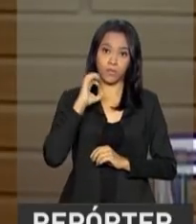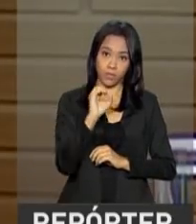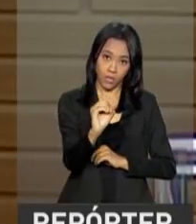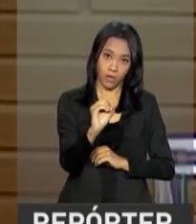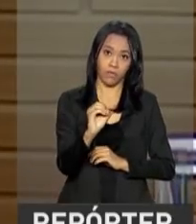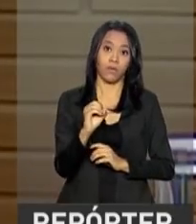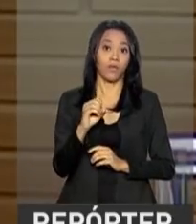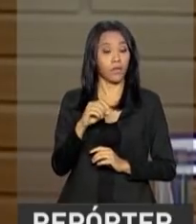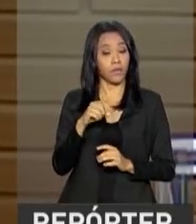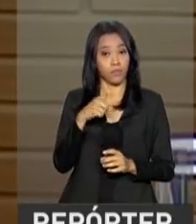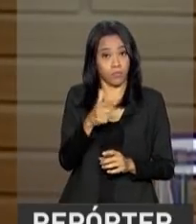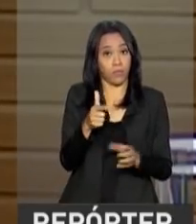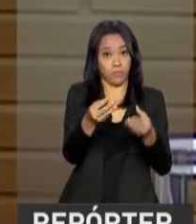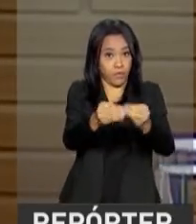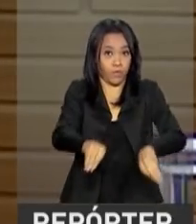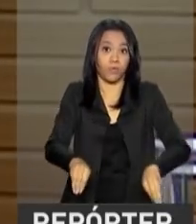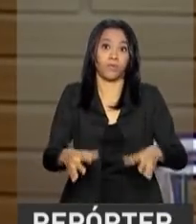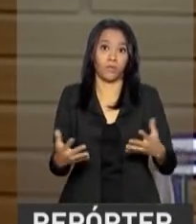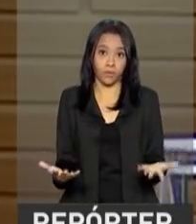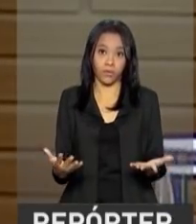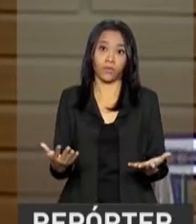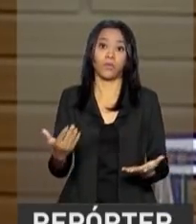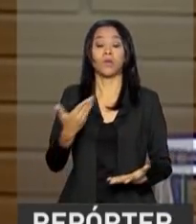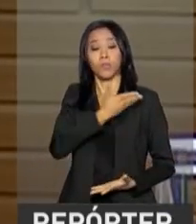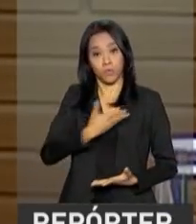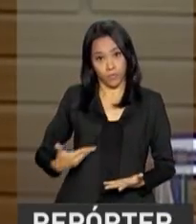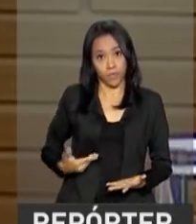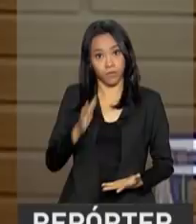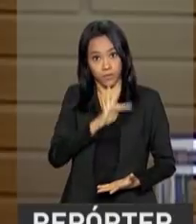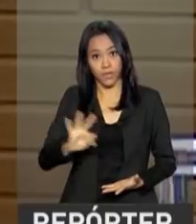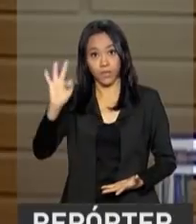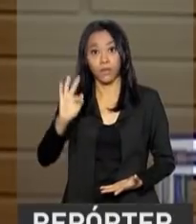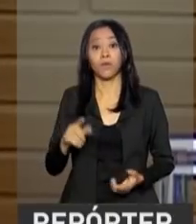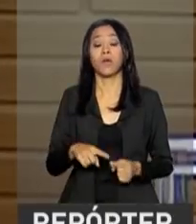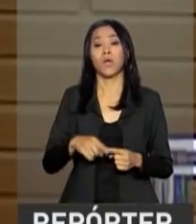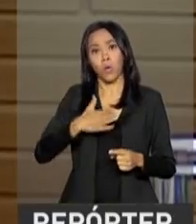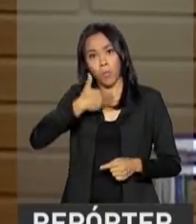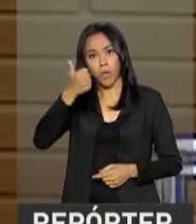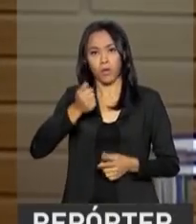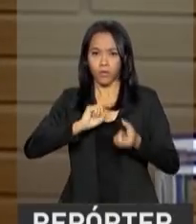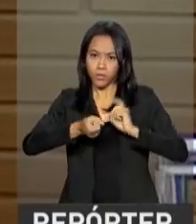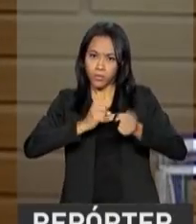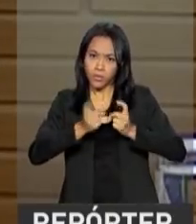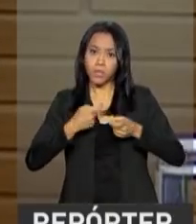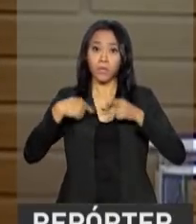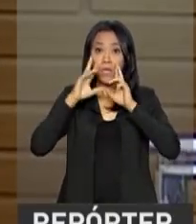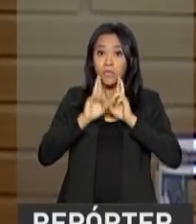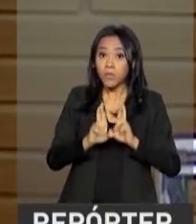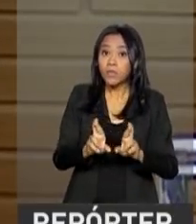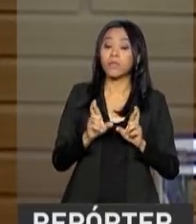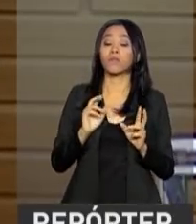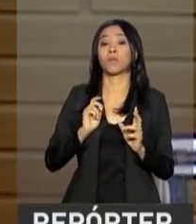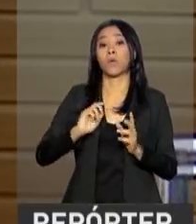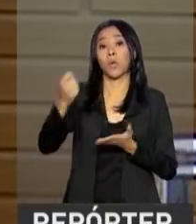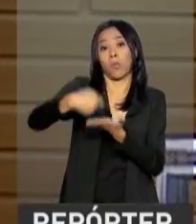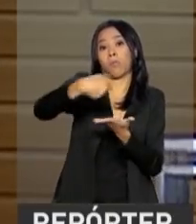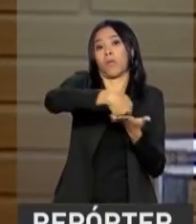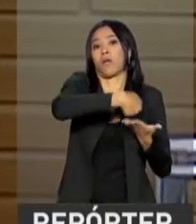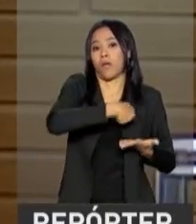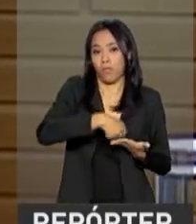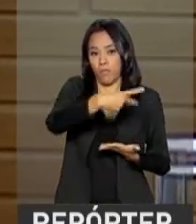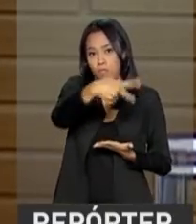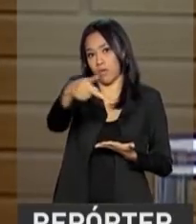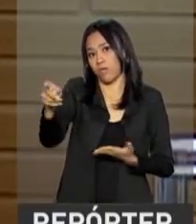risco para a união com melhor governança e respeitando a capacidade de pagamento do aluno e